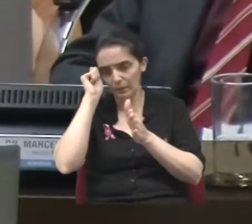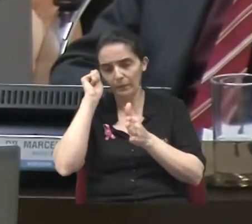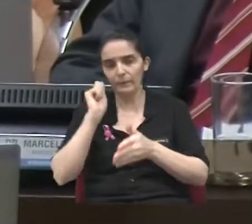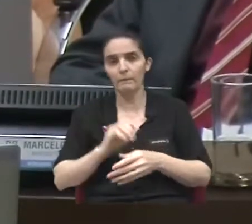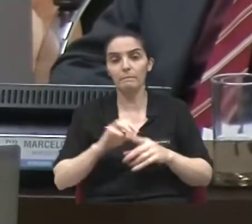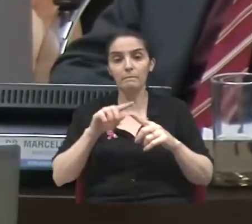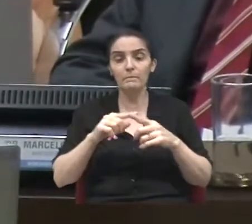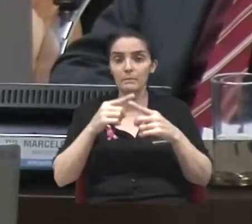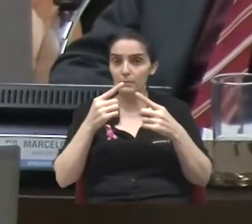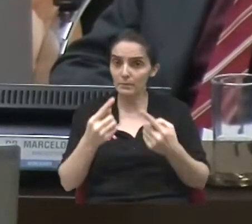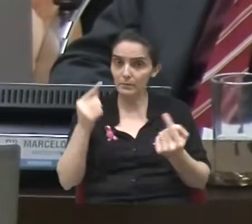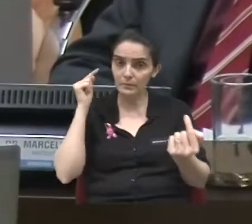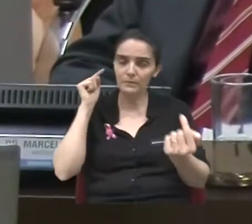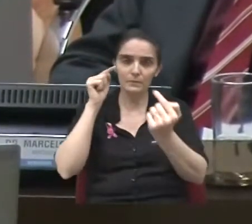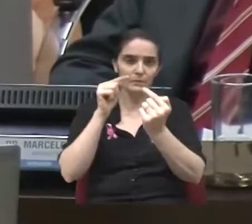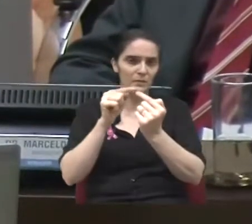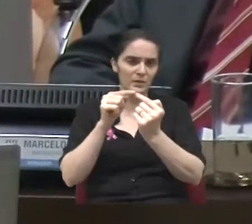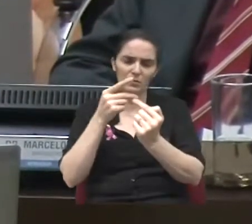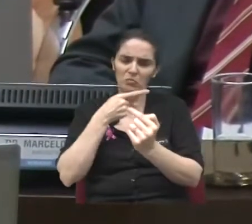Assim, eu não estou nem falando lá